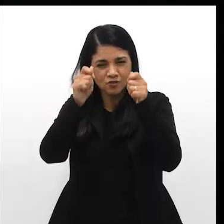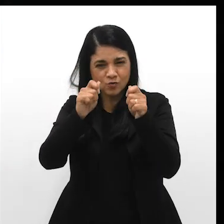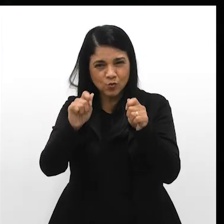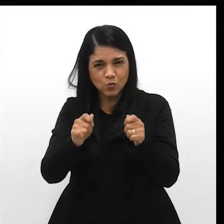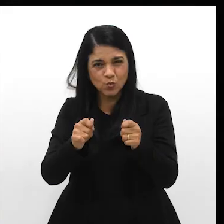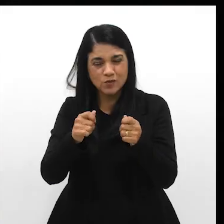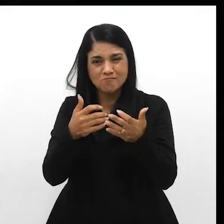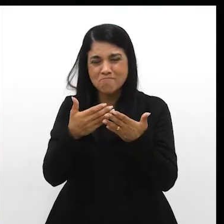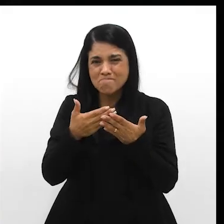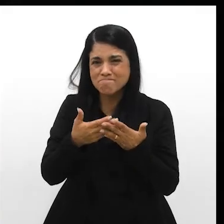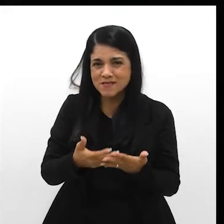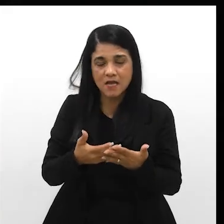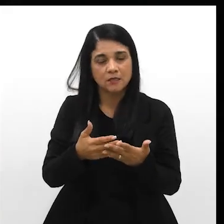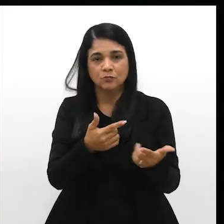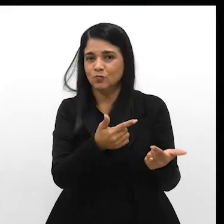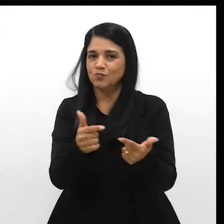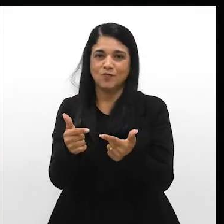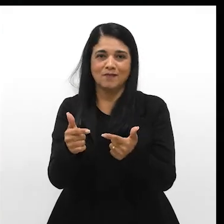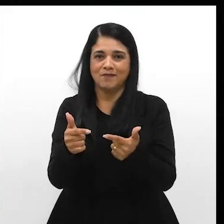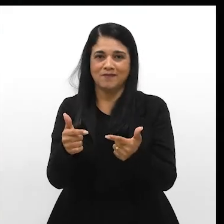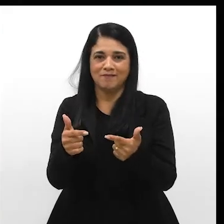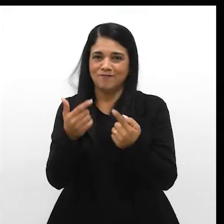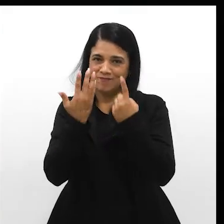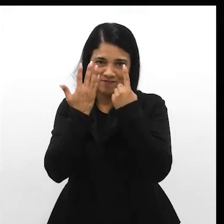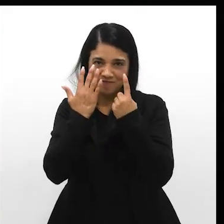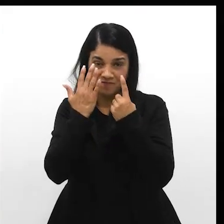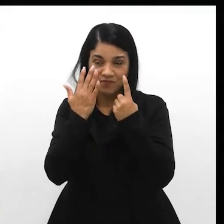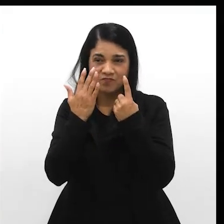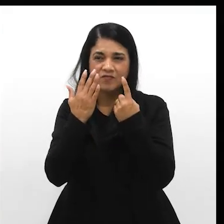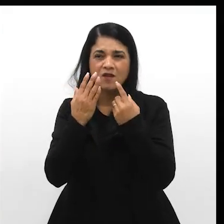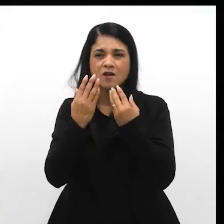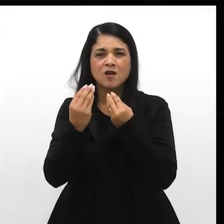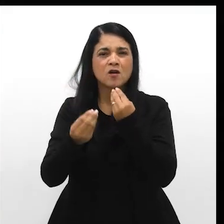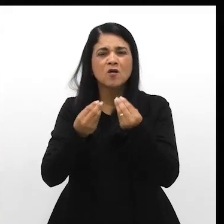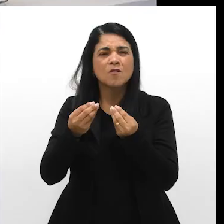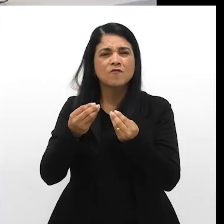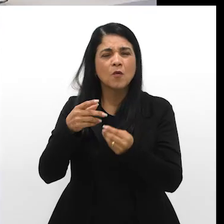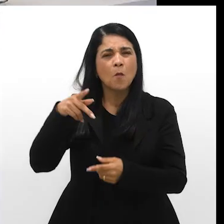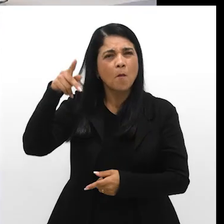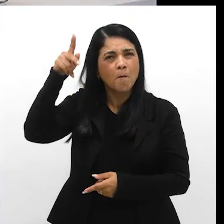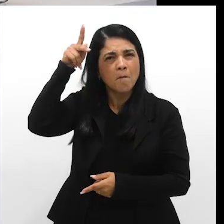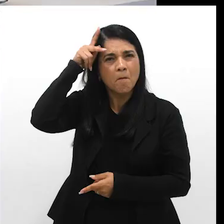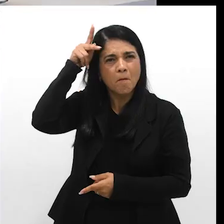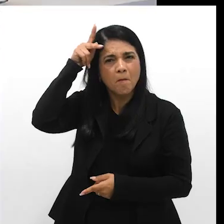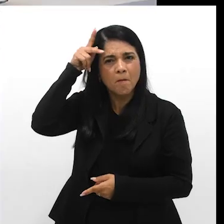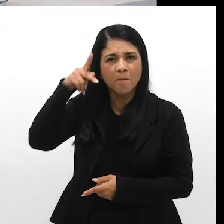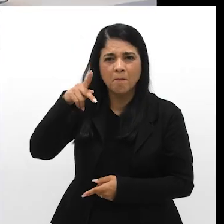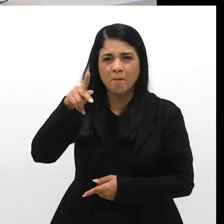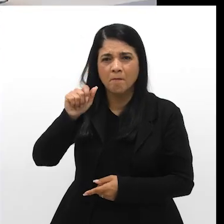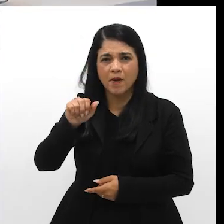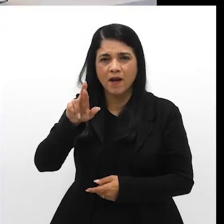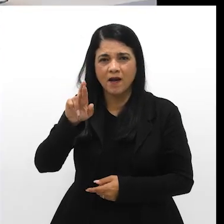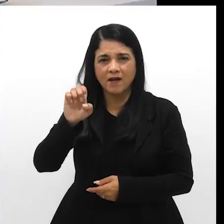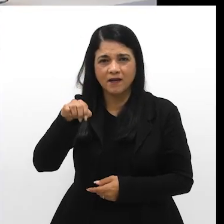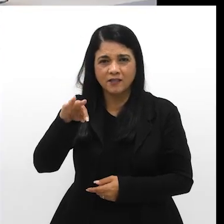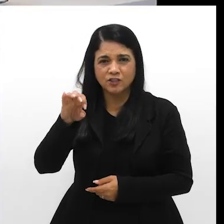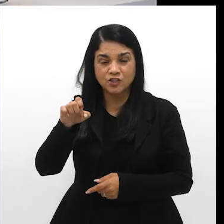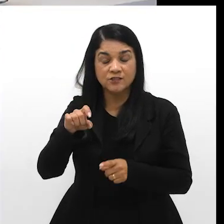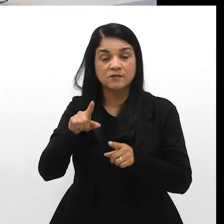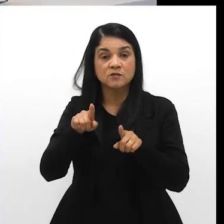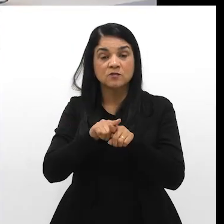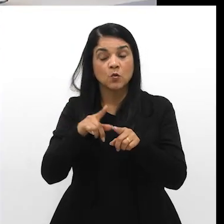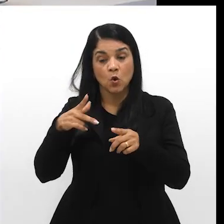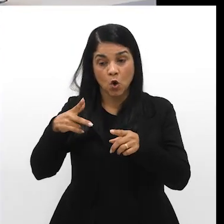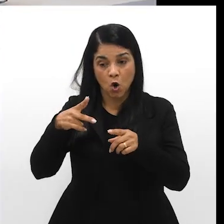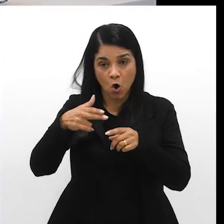Aquelas esculturas que eram maciças, né? Você não vê mais. Não é? Sim. Quem é que foi Parintins que trouxe isso? Não. Não, o corte